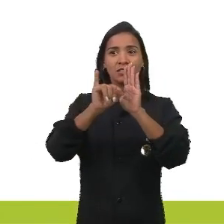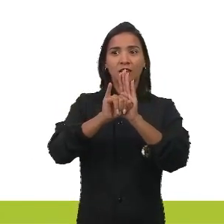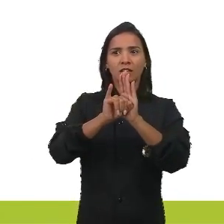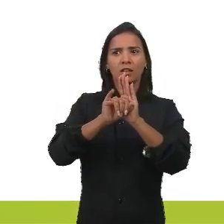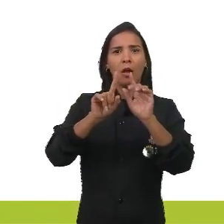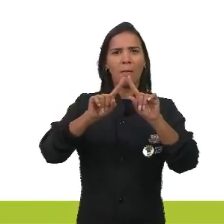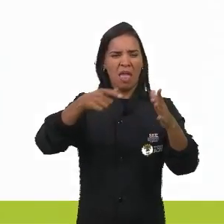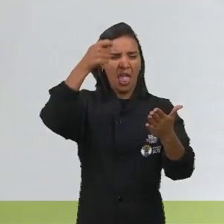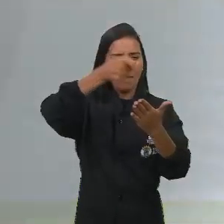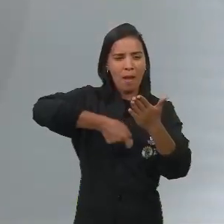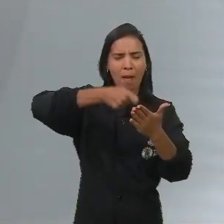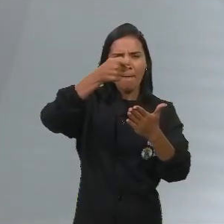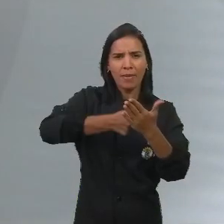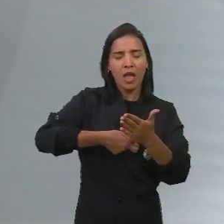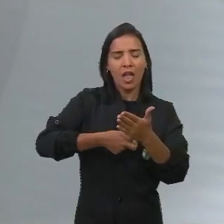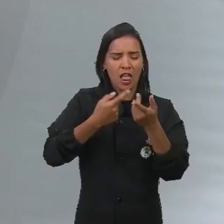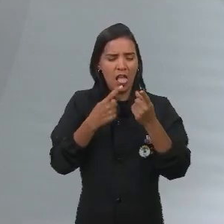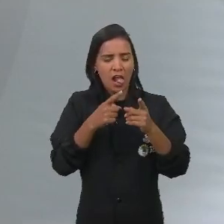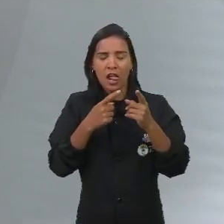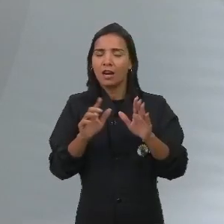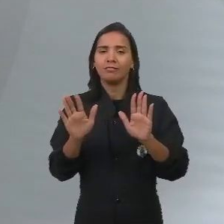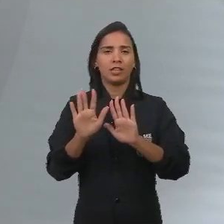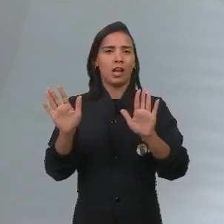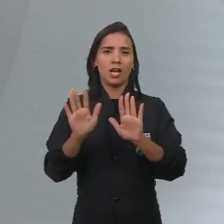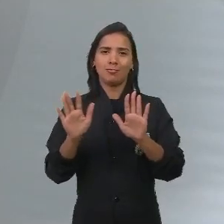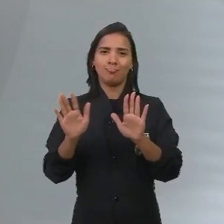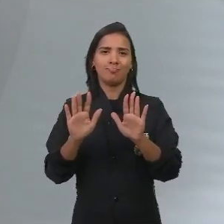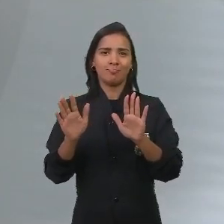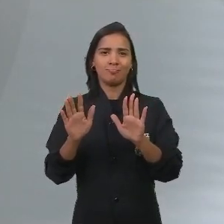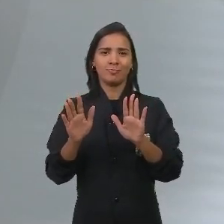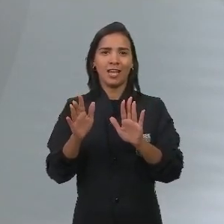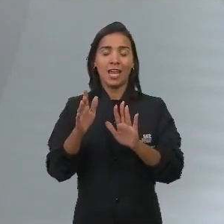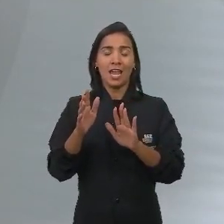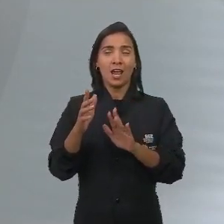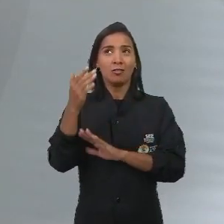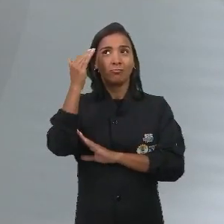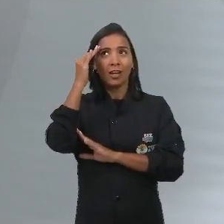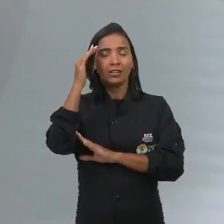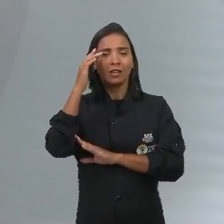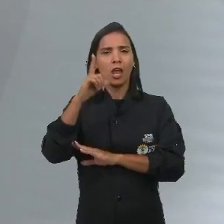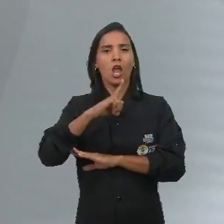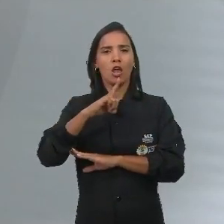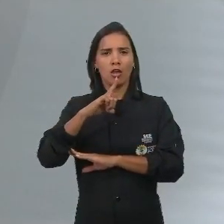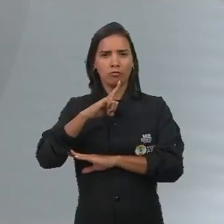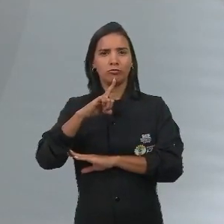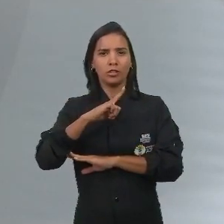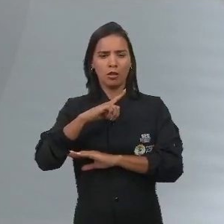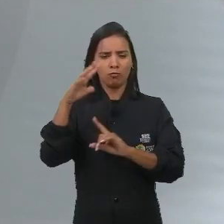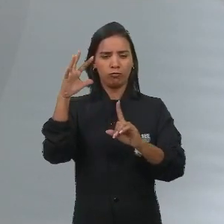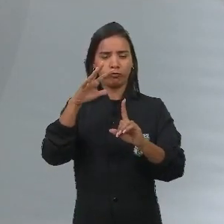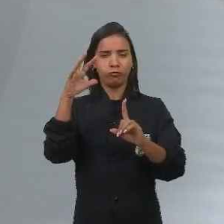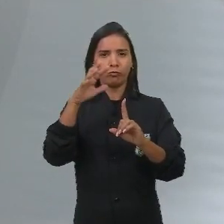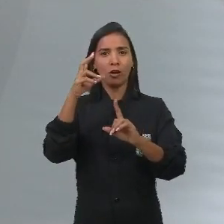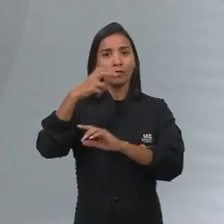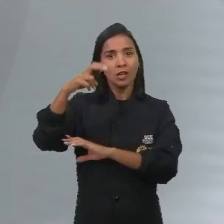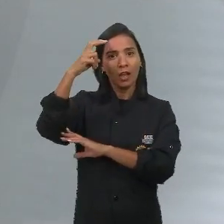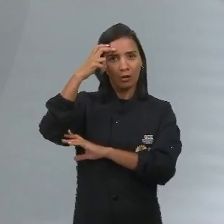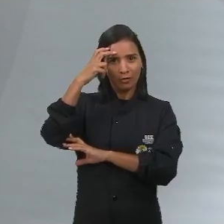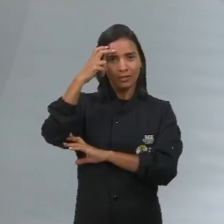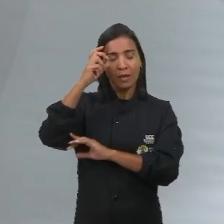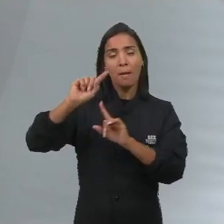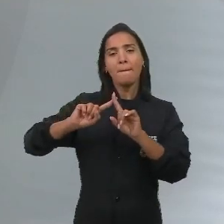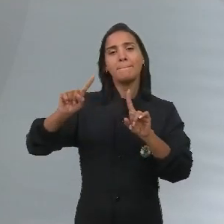que essa essa correlação de entender que eu tenho esse essa influência da cultura a culturaa me molda Mas eu também